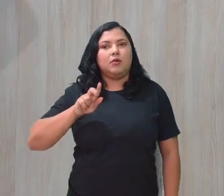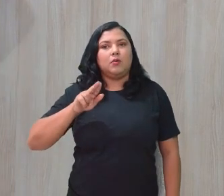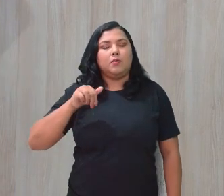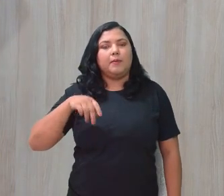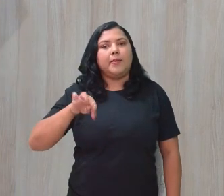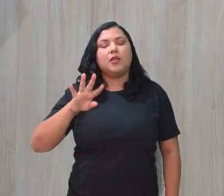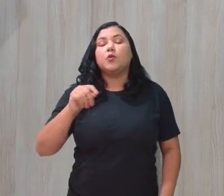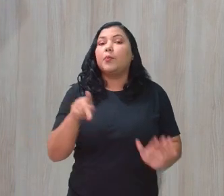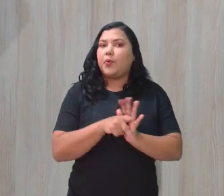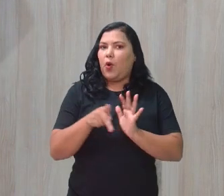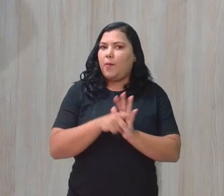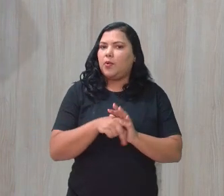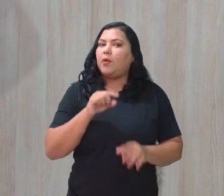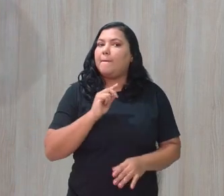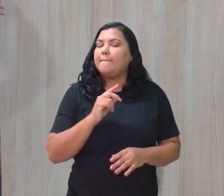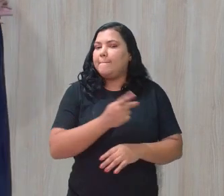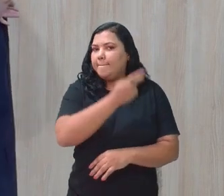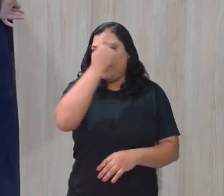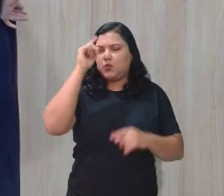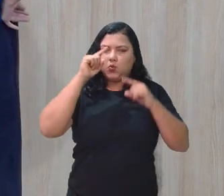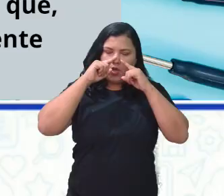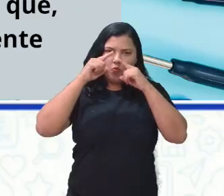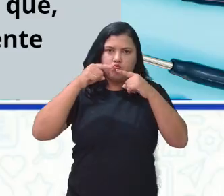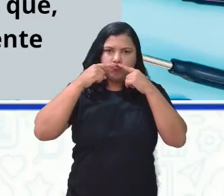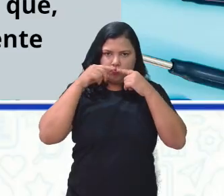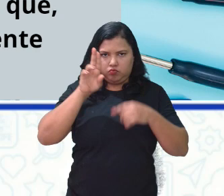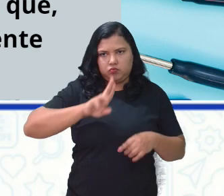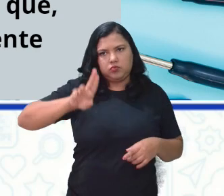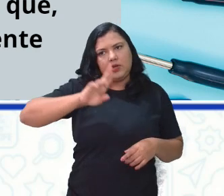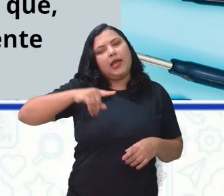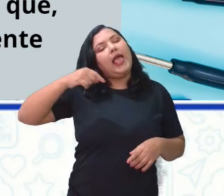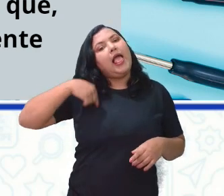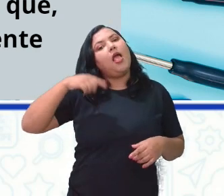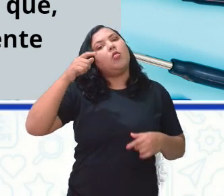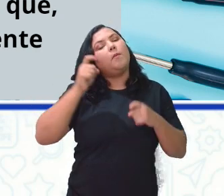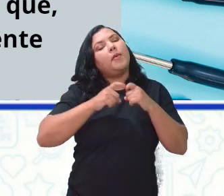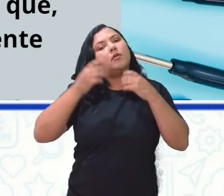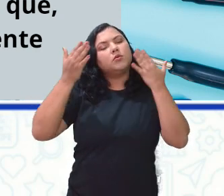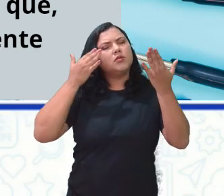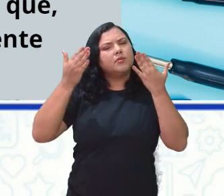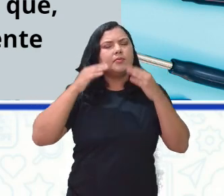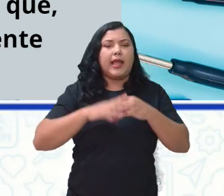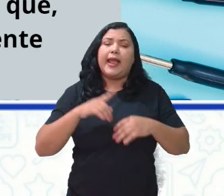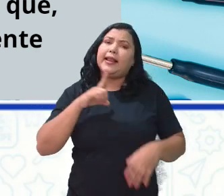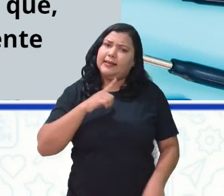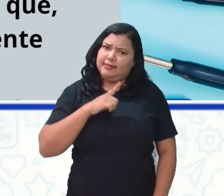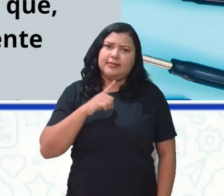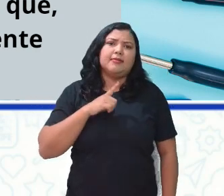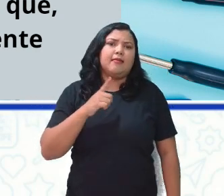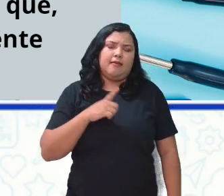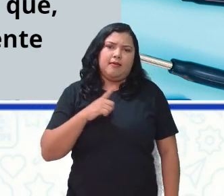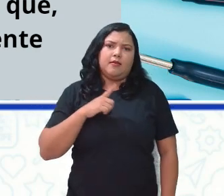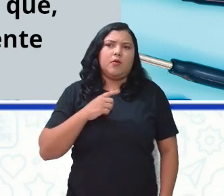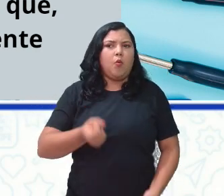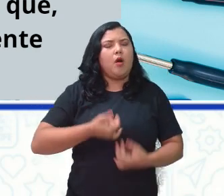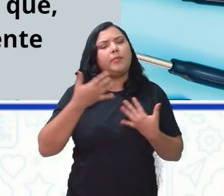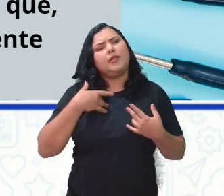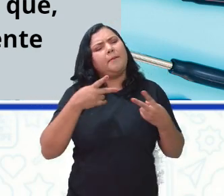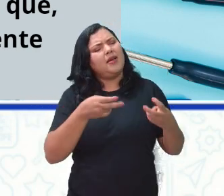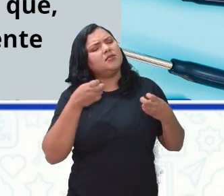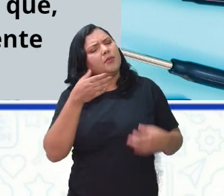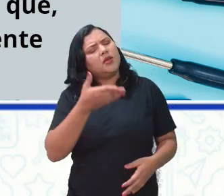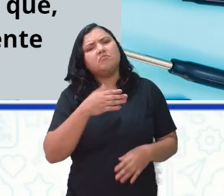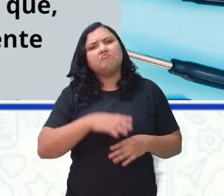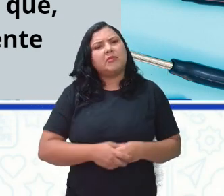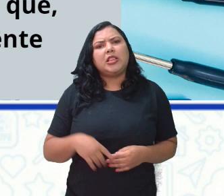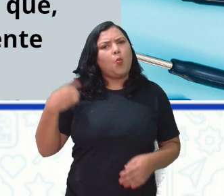argumento de autoridade de médico, né? E, embora seja um comportamento estranho, ele percebe que o